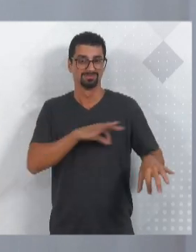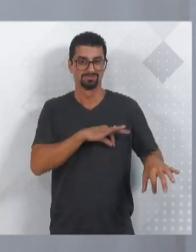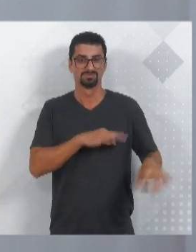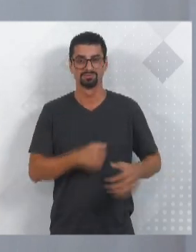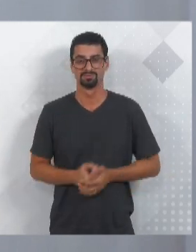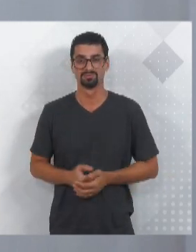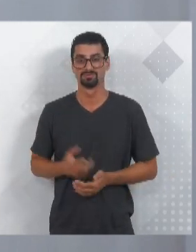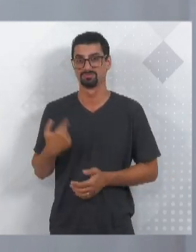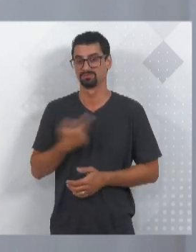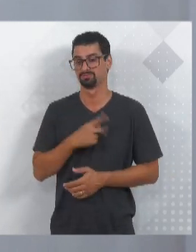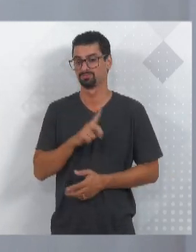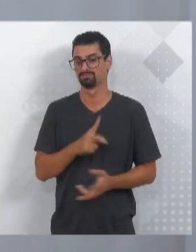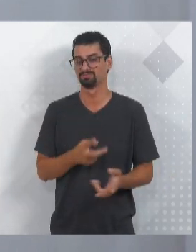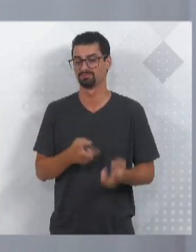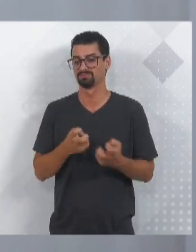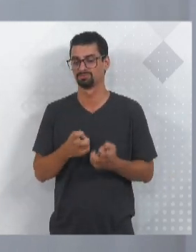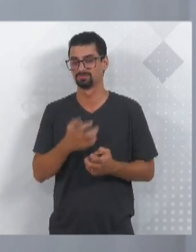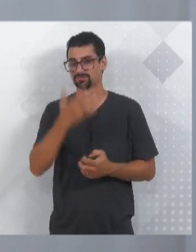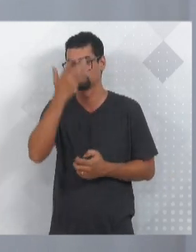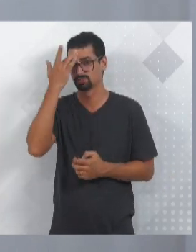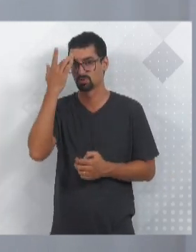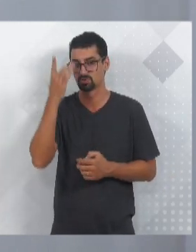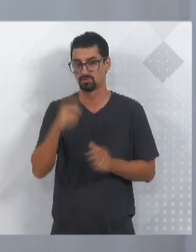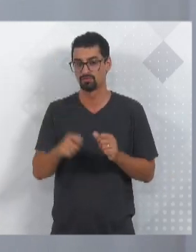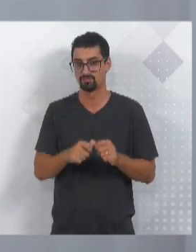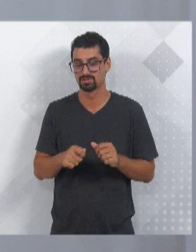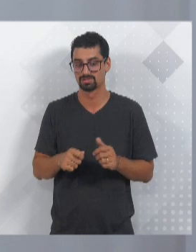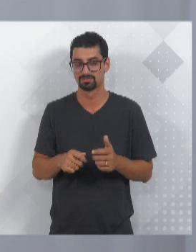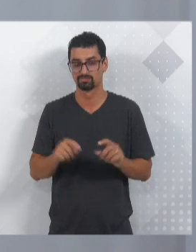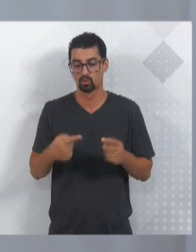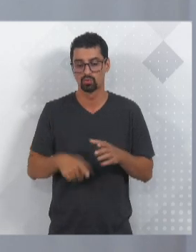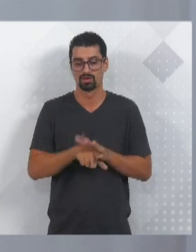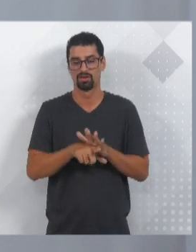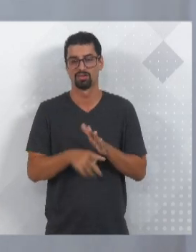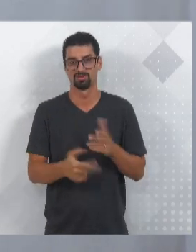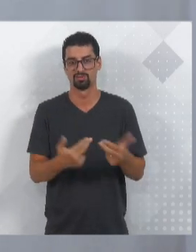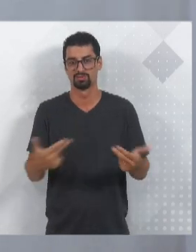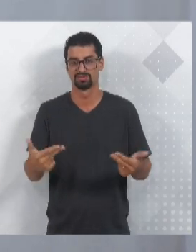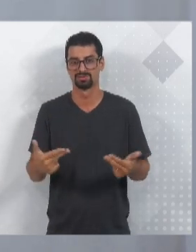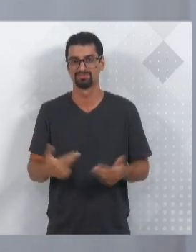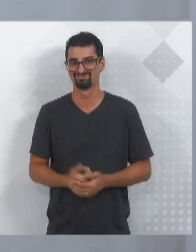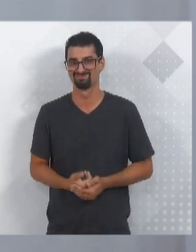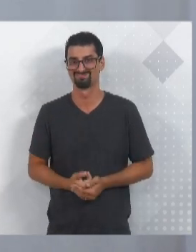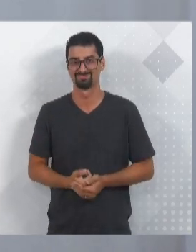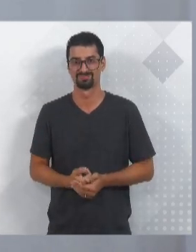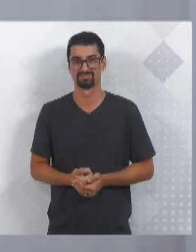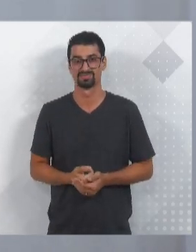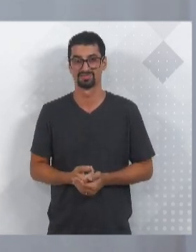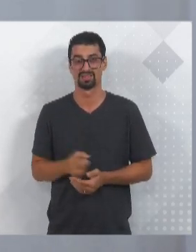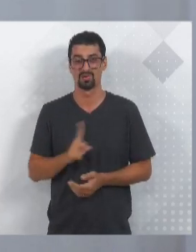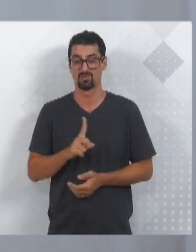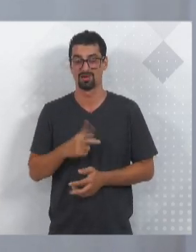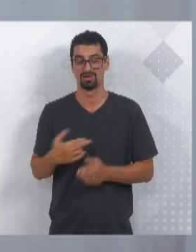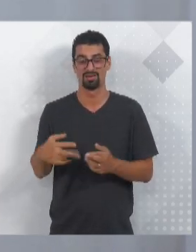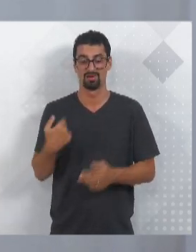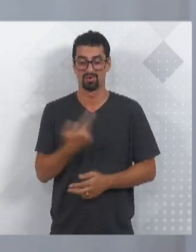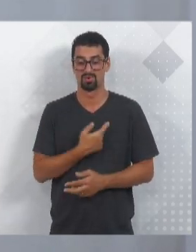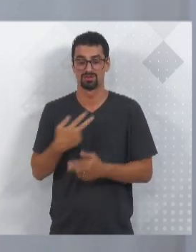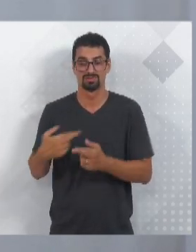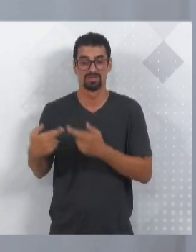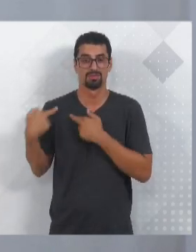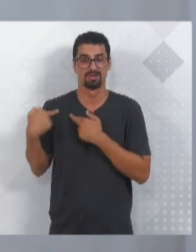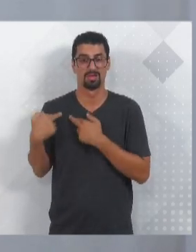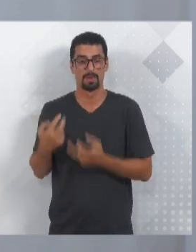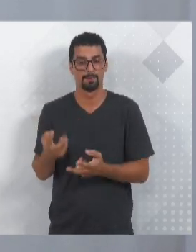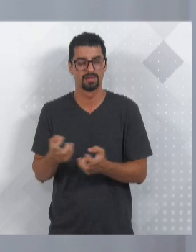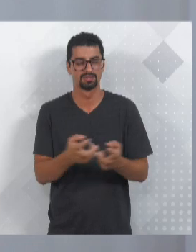não identificamos pessoas que cometem crime. Não faz parte do nosso trabalho